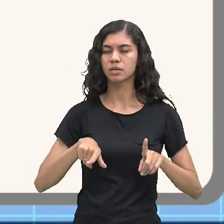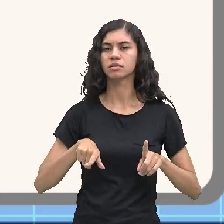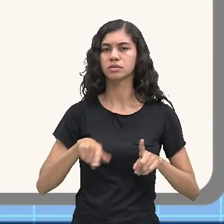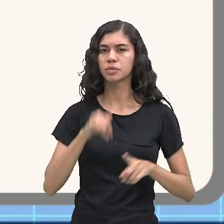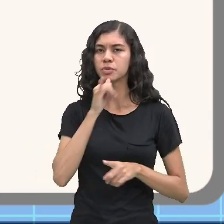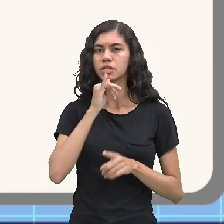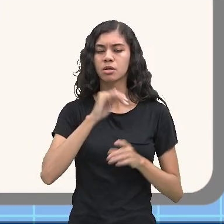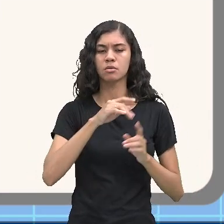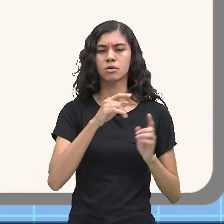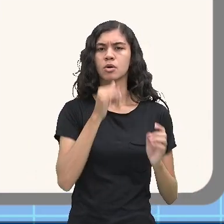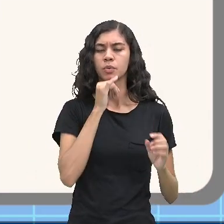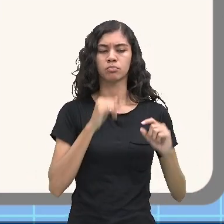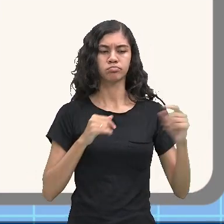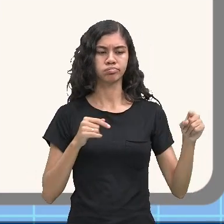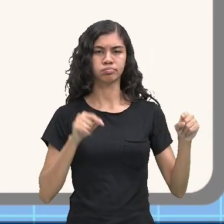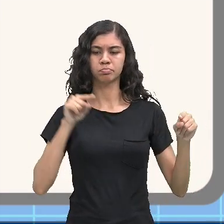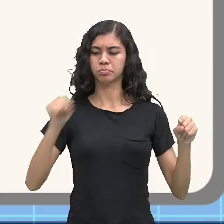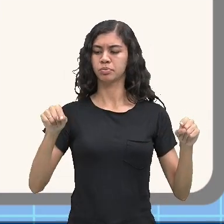se você pegar